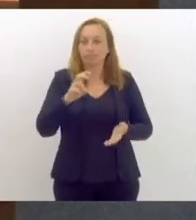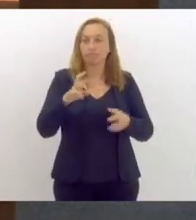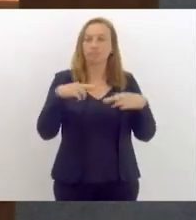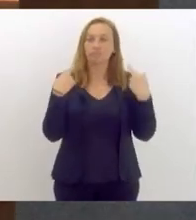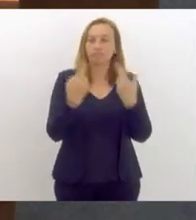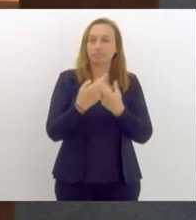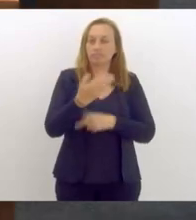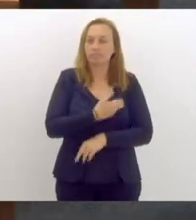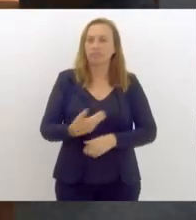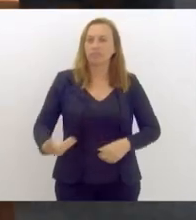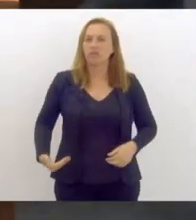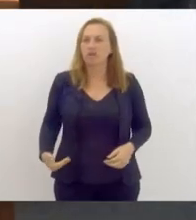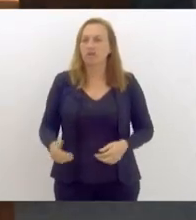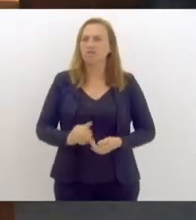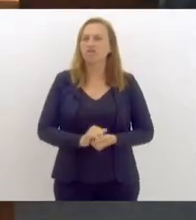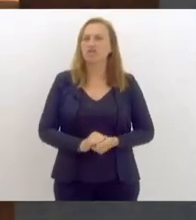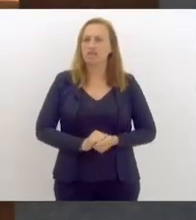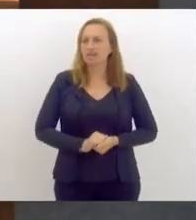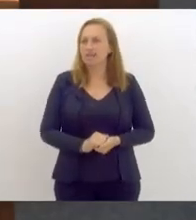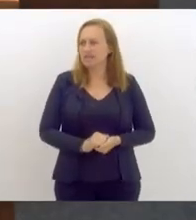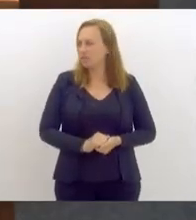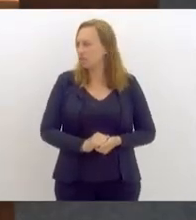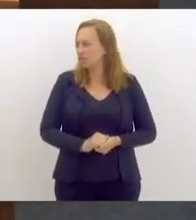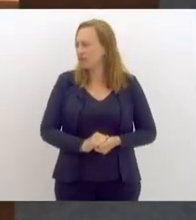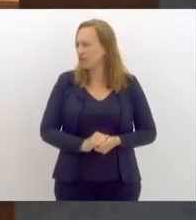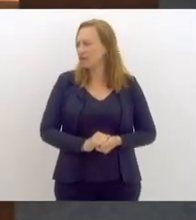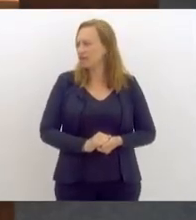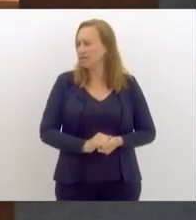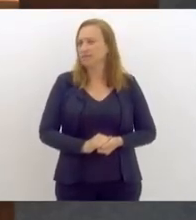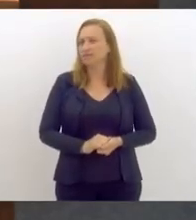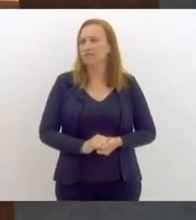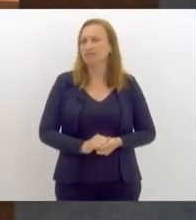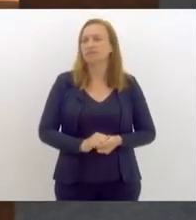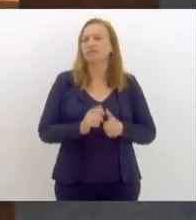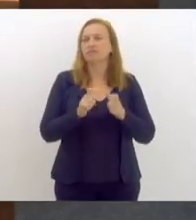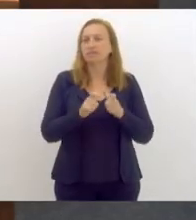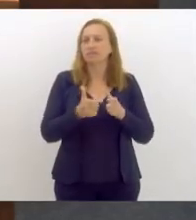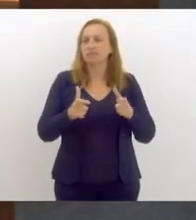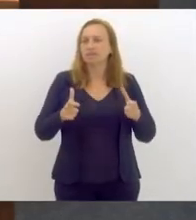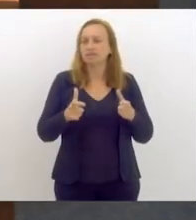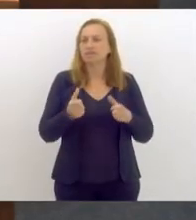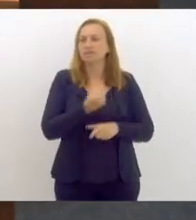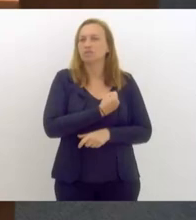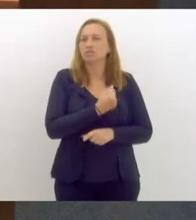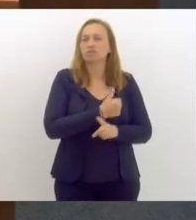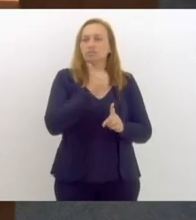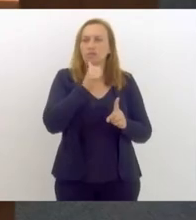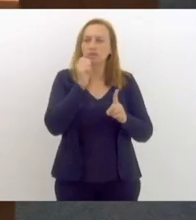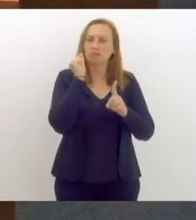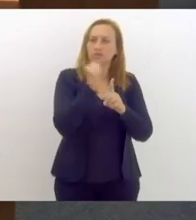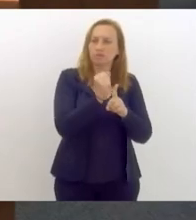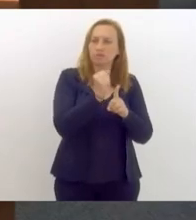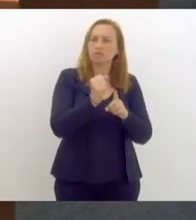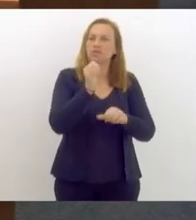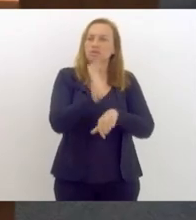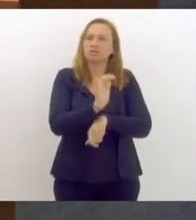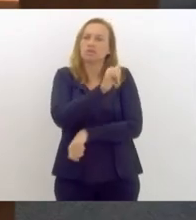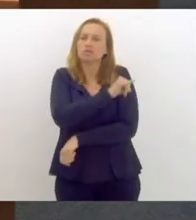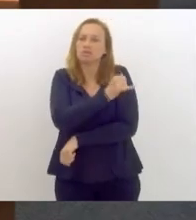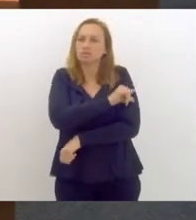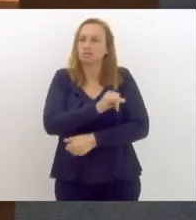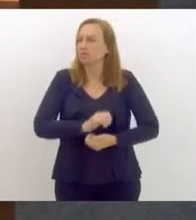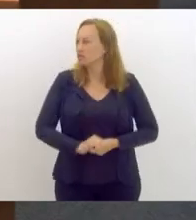audiência pública pela comissão de defesa dos direitos da mulher sobre o crescimento do número de feminicídio no estado do Rio de Janeiro